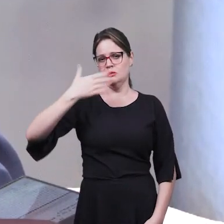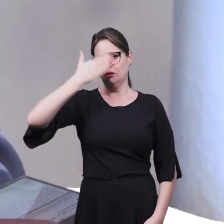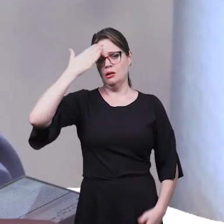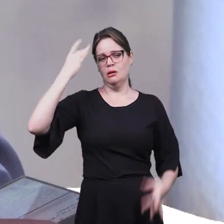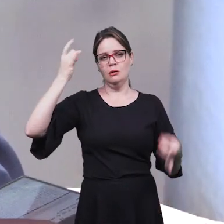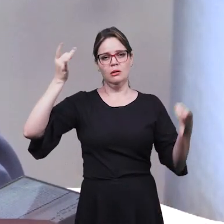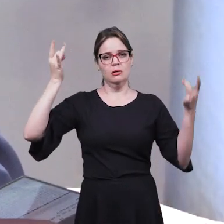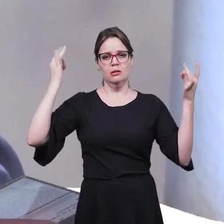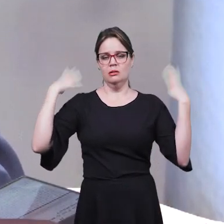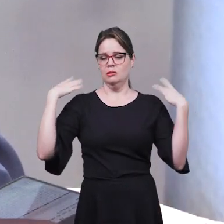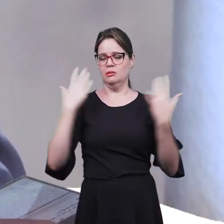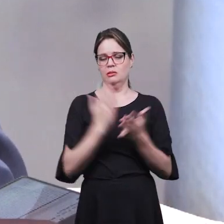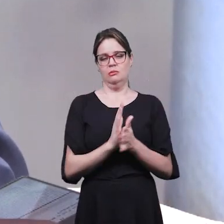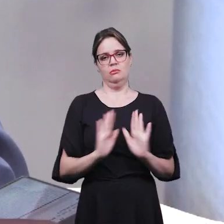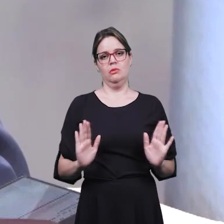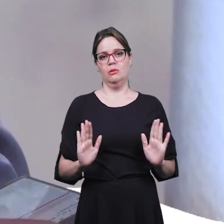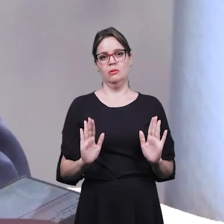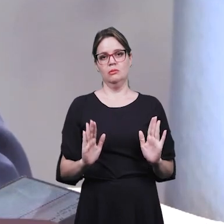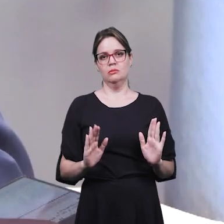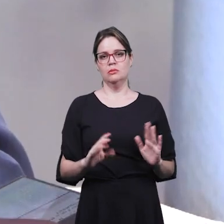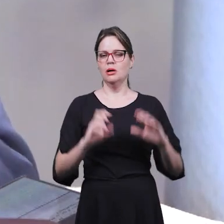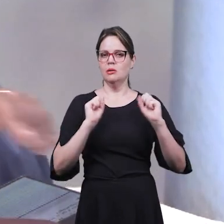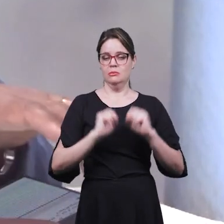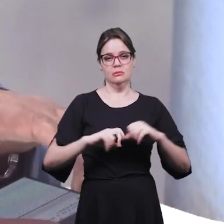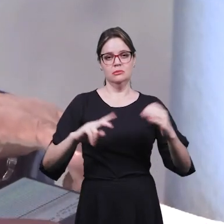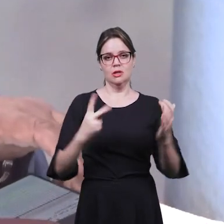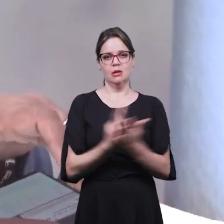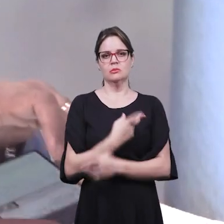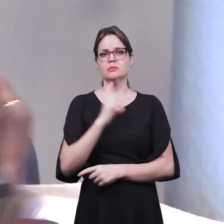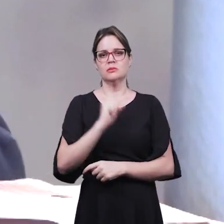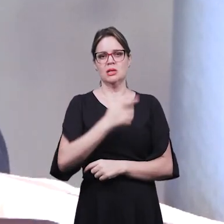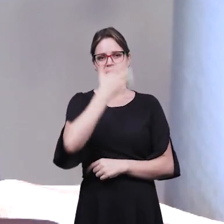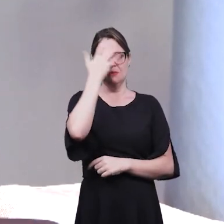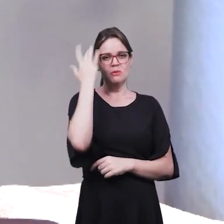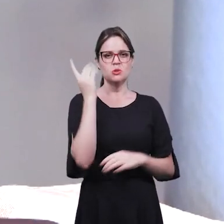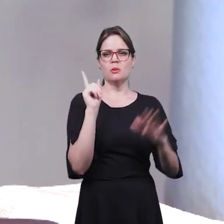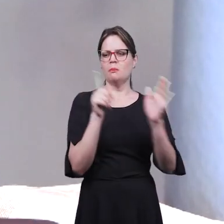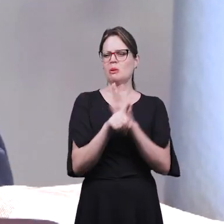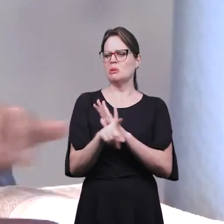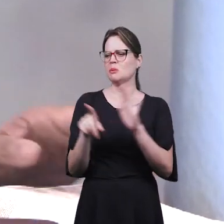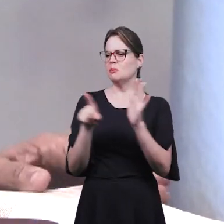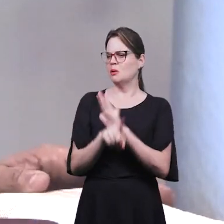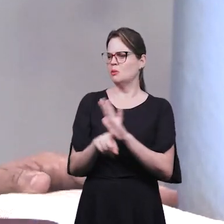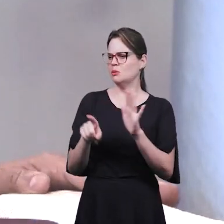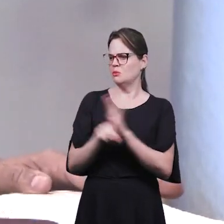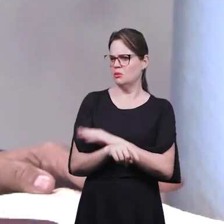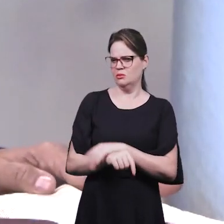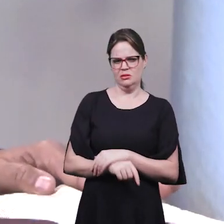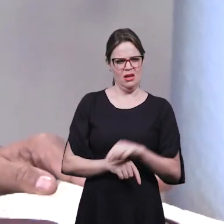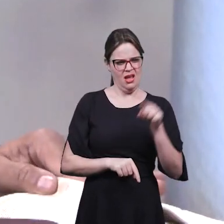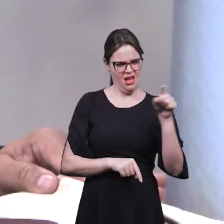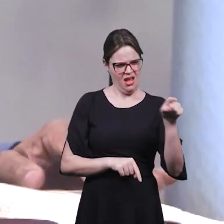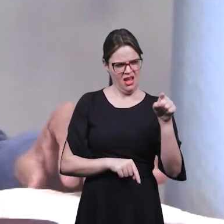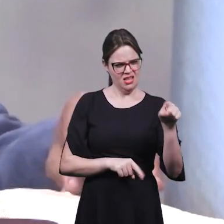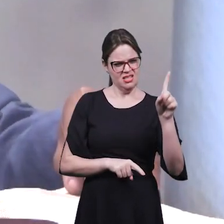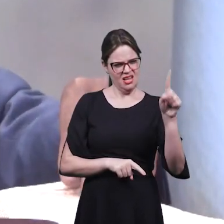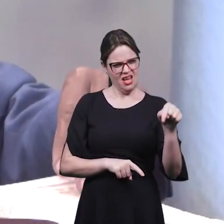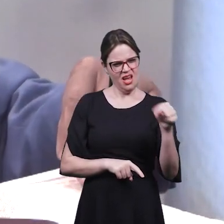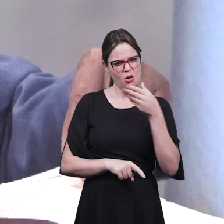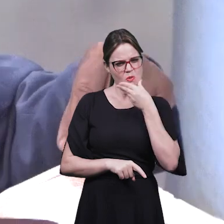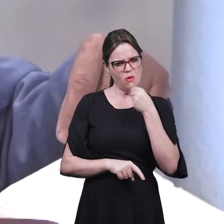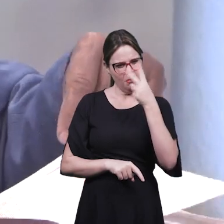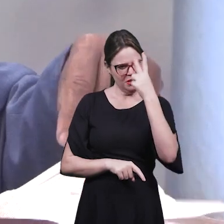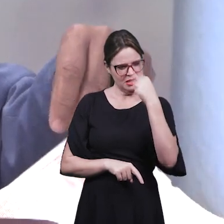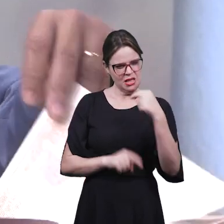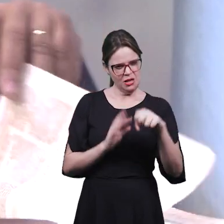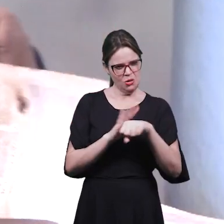uma nova vida em Jesus. Os vizinhos, até o texto bíblico diz aqui que os vizinhos perguntaram, vem cá, esse homem é aquele mesmo que foi curado?